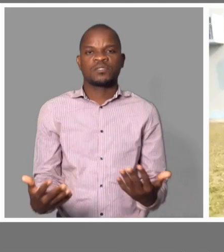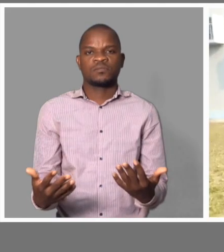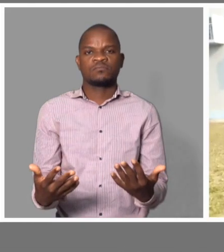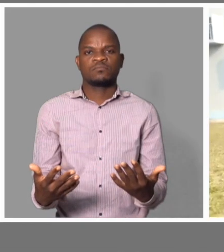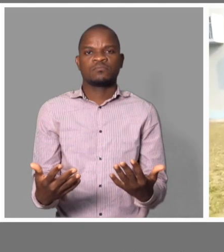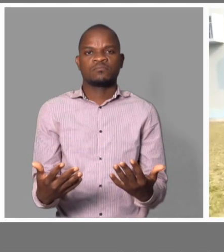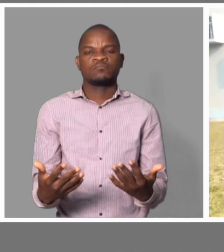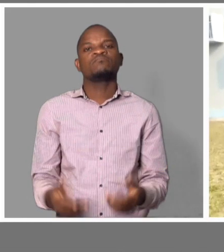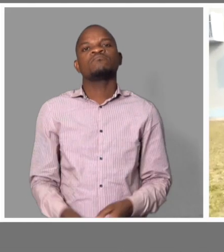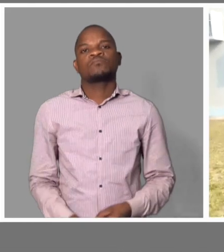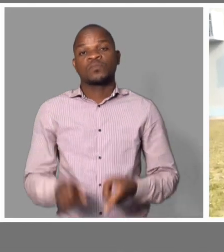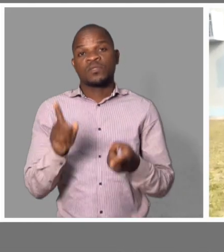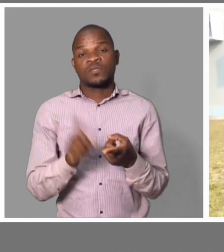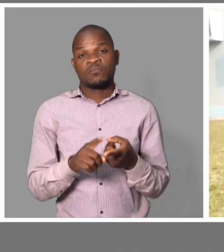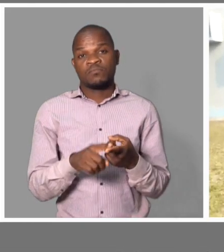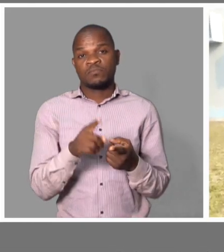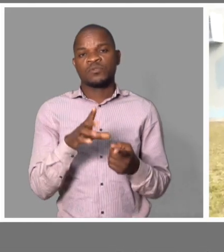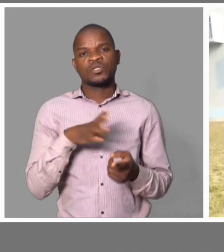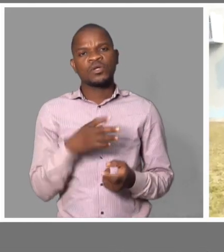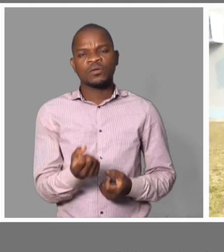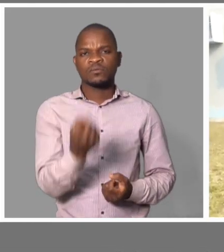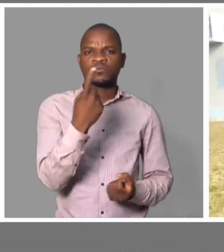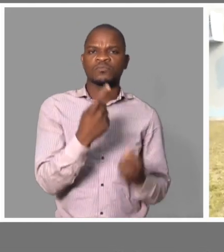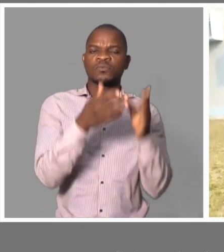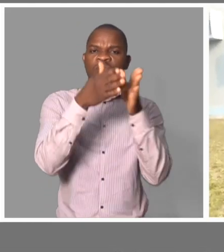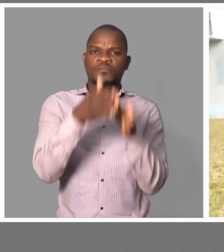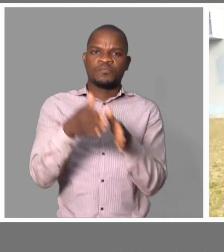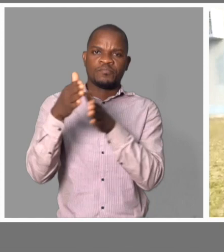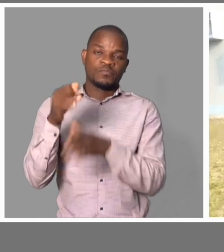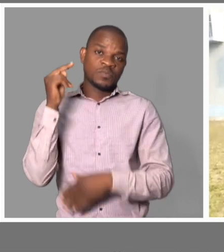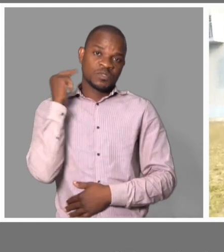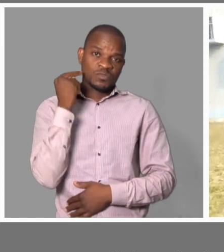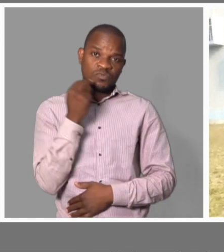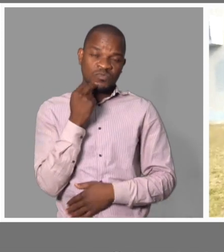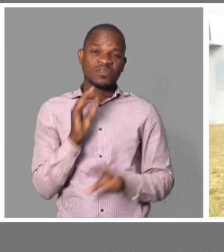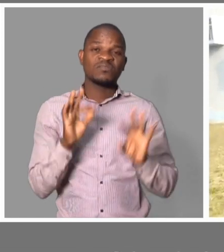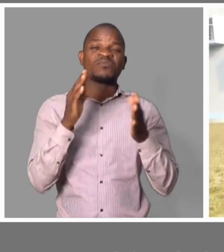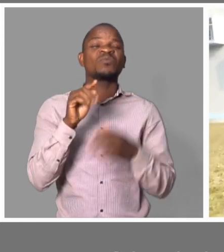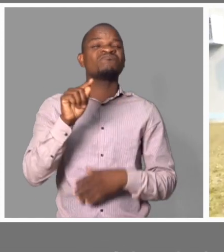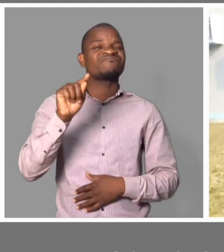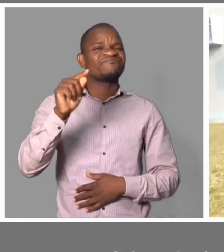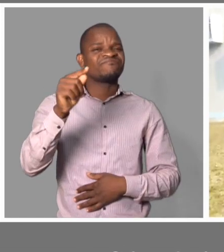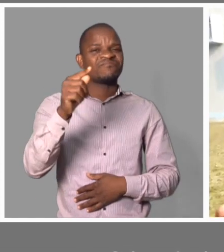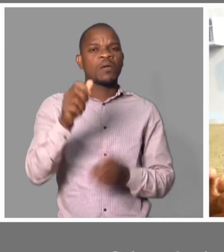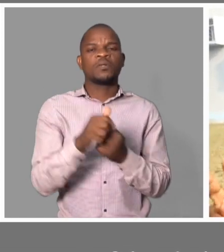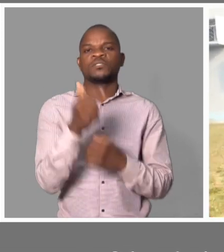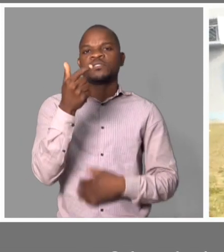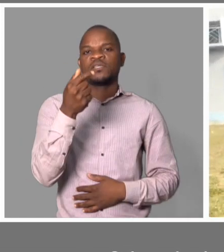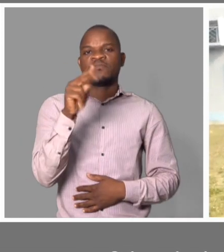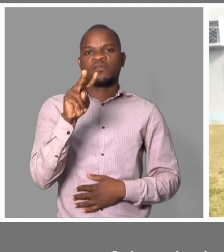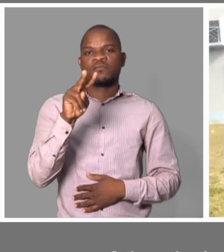Seja mais já para a gente, porque tem pessoas ou tem surdos que vivem em zonas de reconduta, não tem